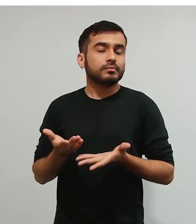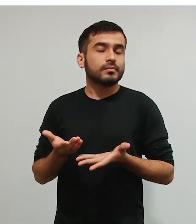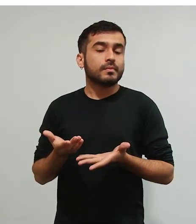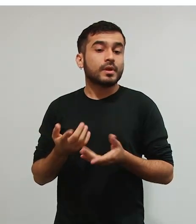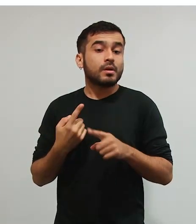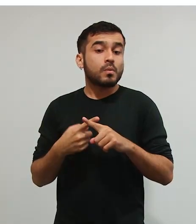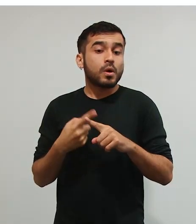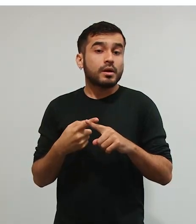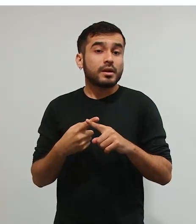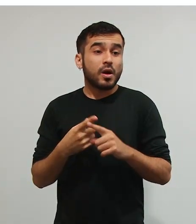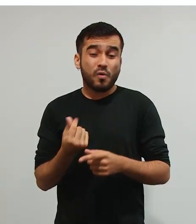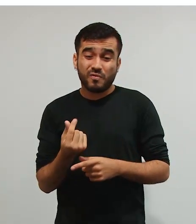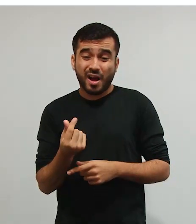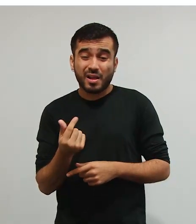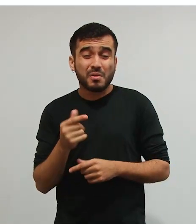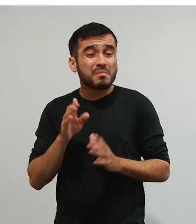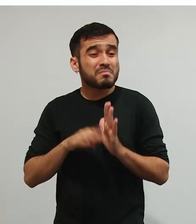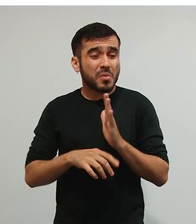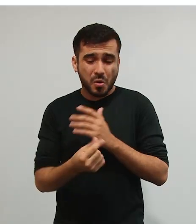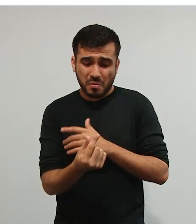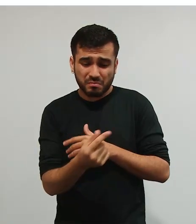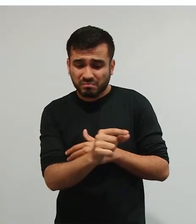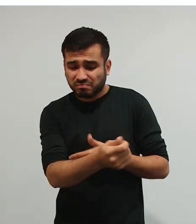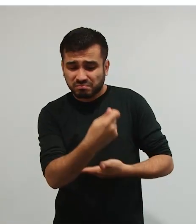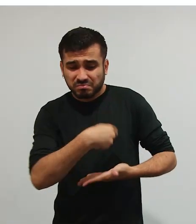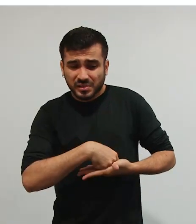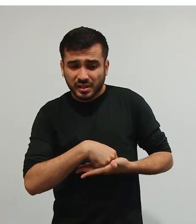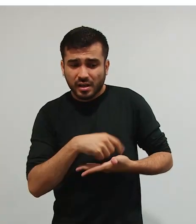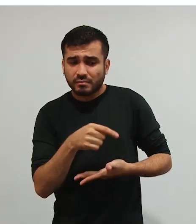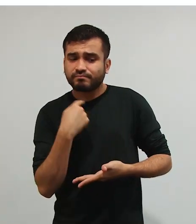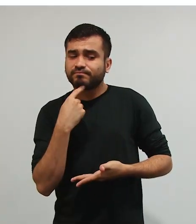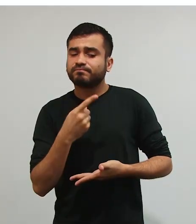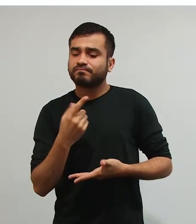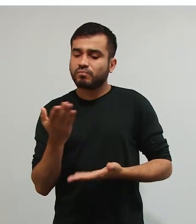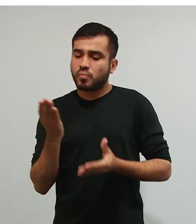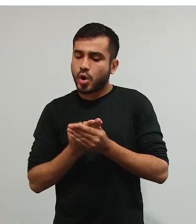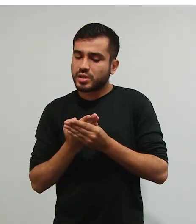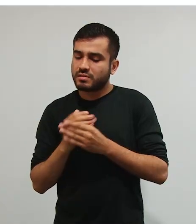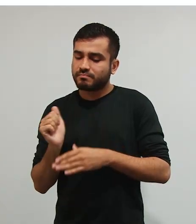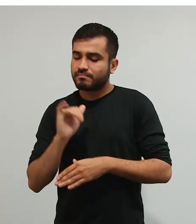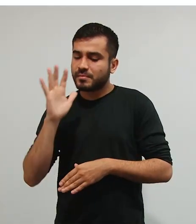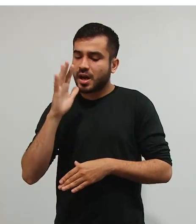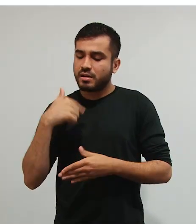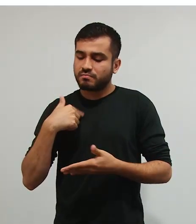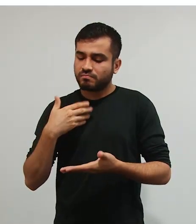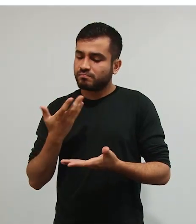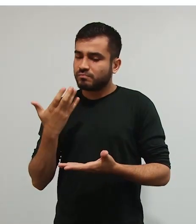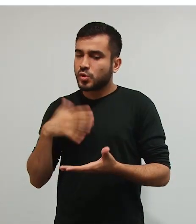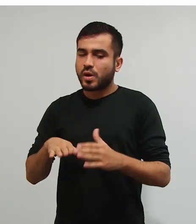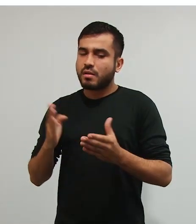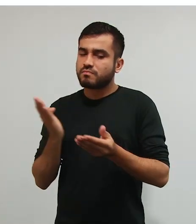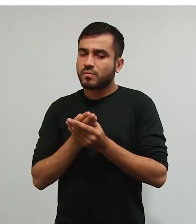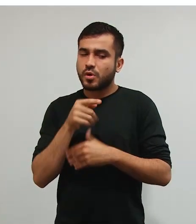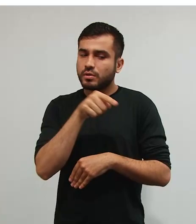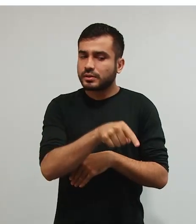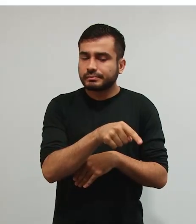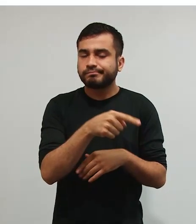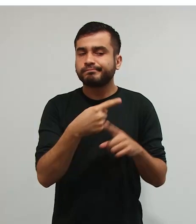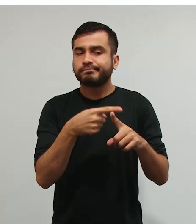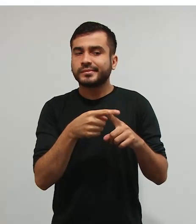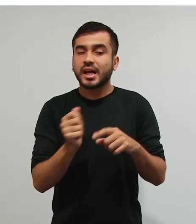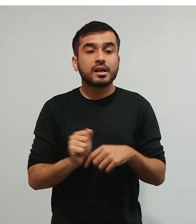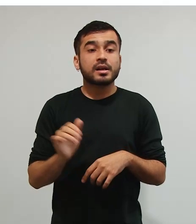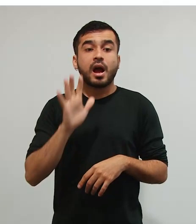execução fiscal, porque o valor era tão baixo que não se vislumbrou interesse de agir,